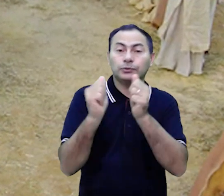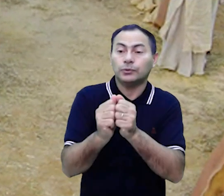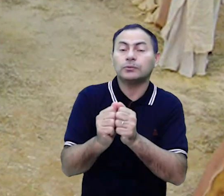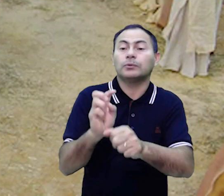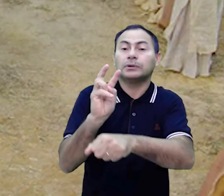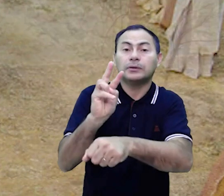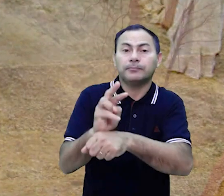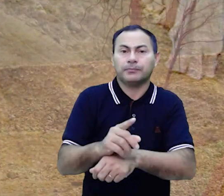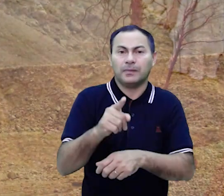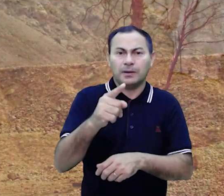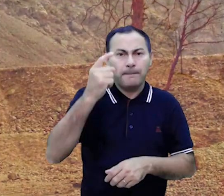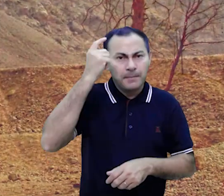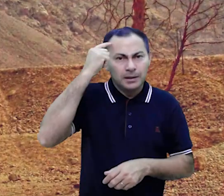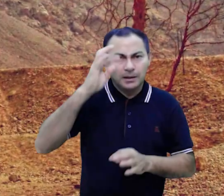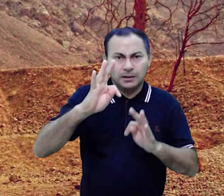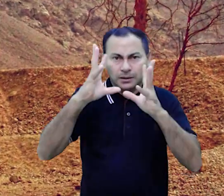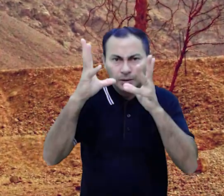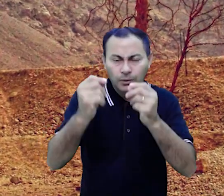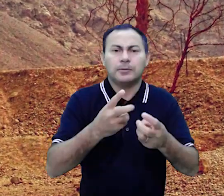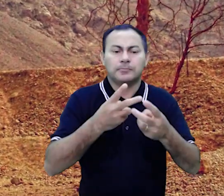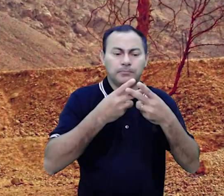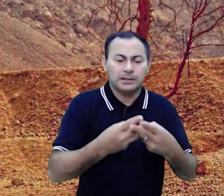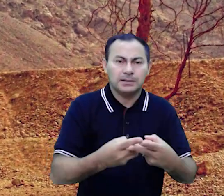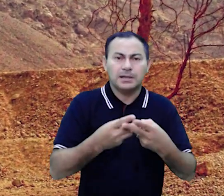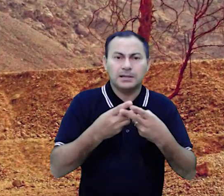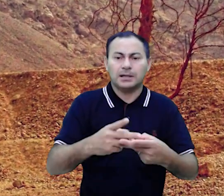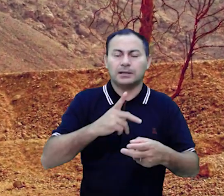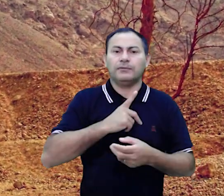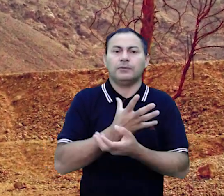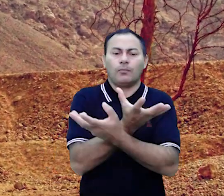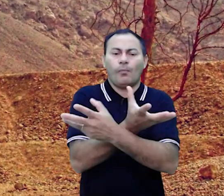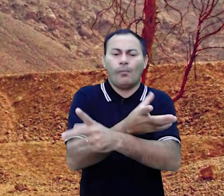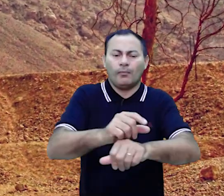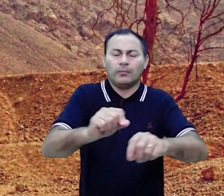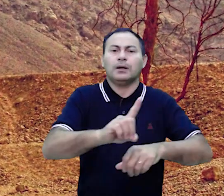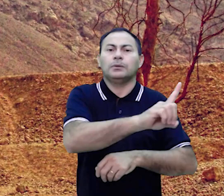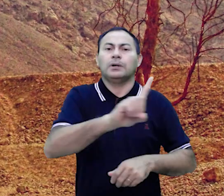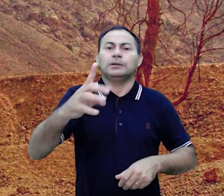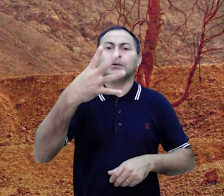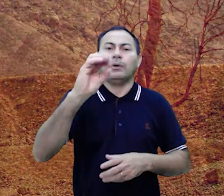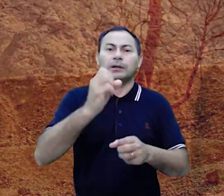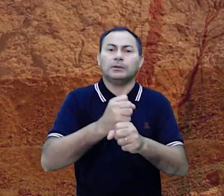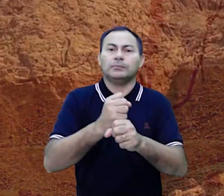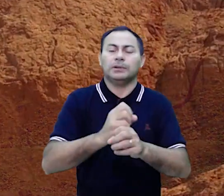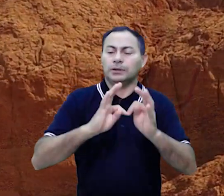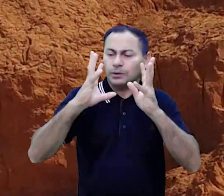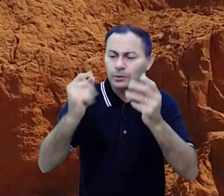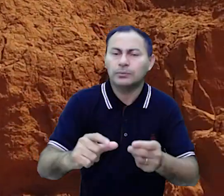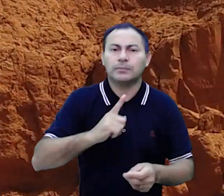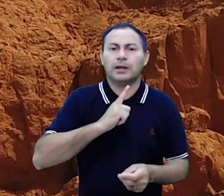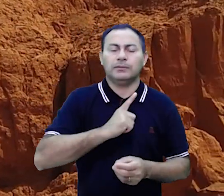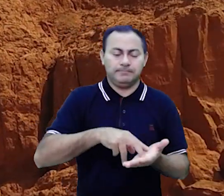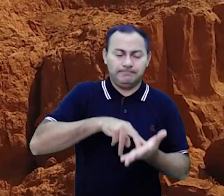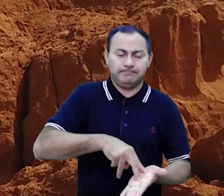estava lidando. Quando você pensa em toda a paciência que ele teve no deserto durante 40 anos, em